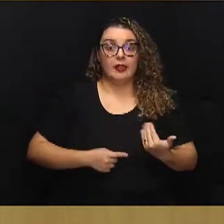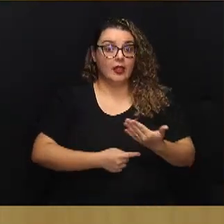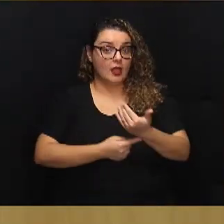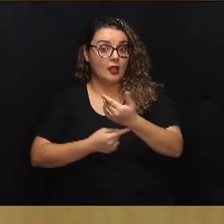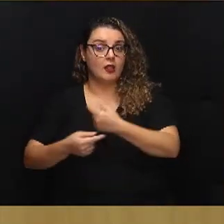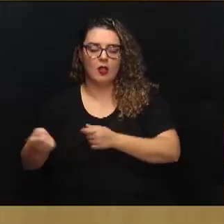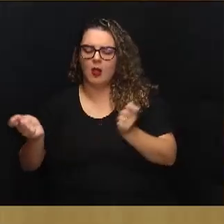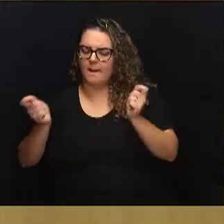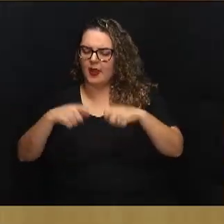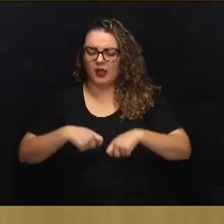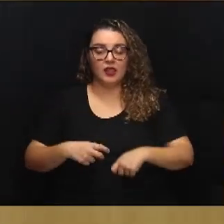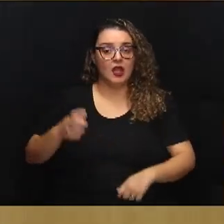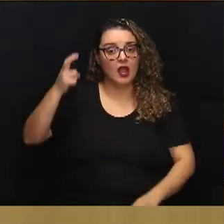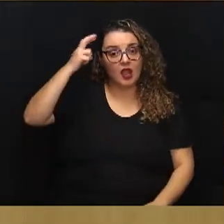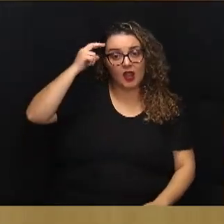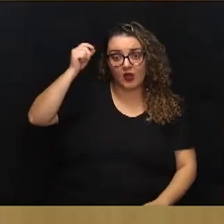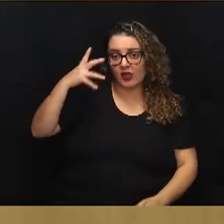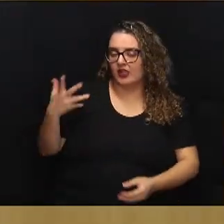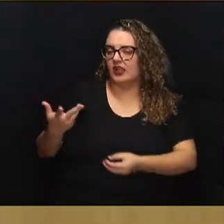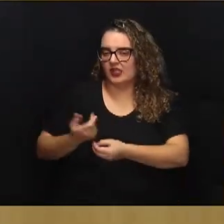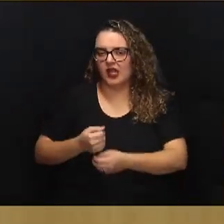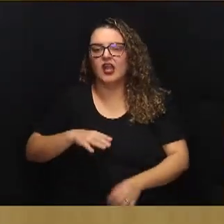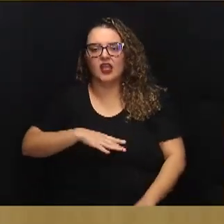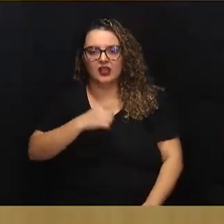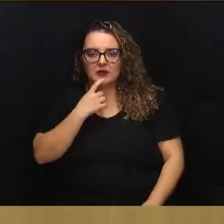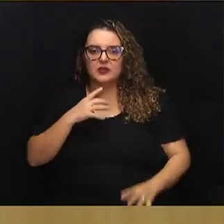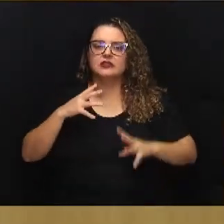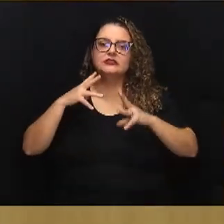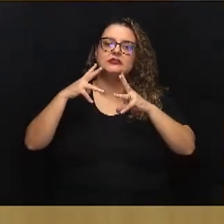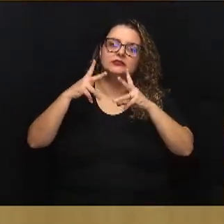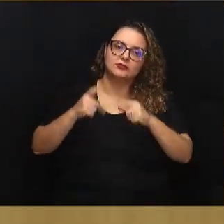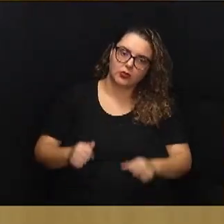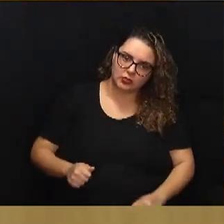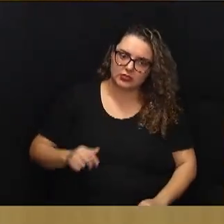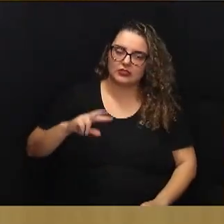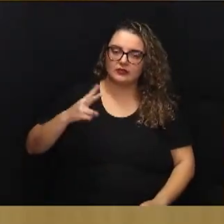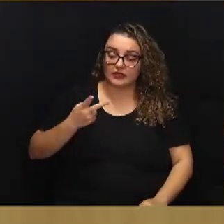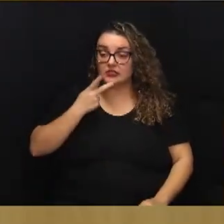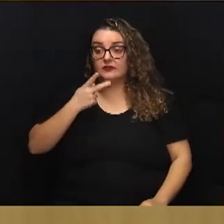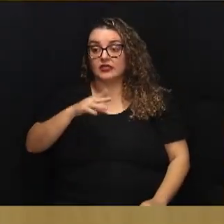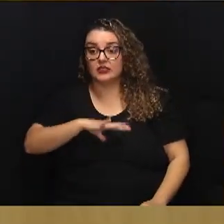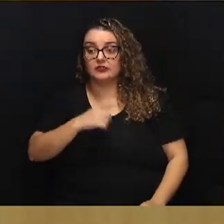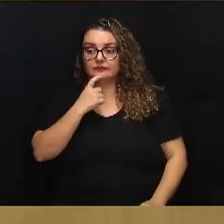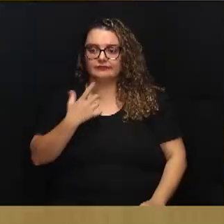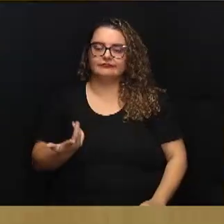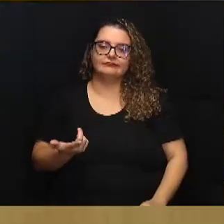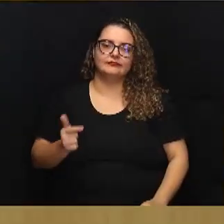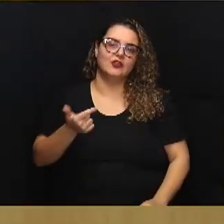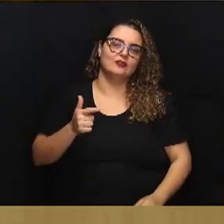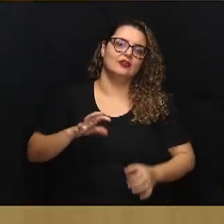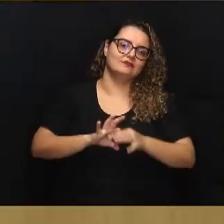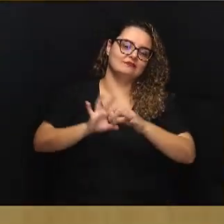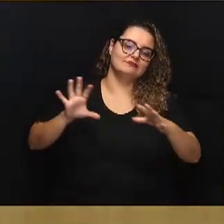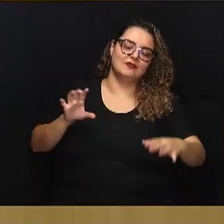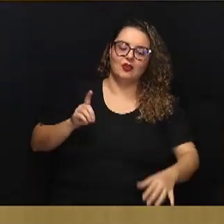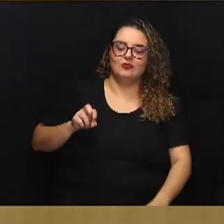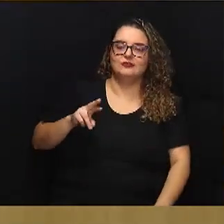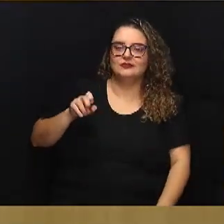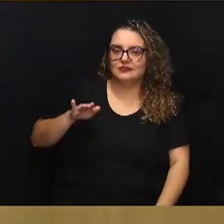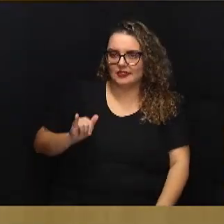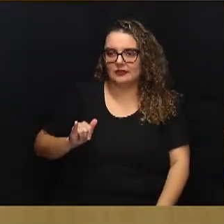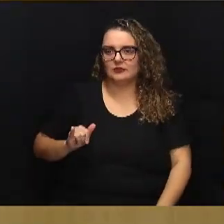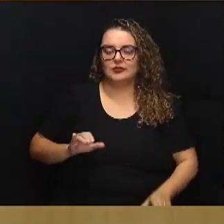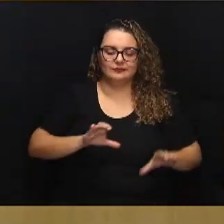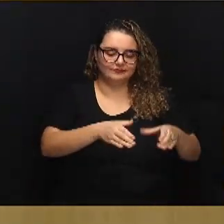na cultura, nas artes, né? E Campinas também, toda vez que se fala da cidade, não há como dissociar o derby, os dois times da